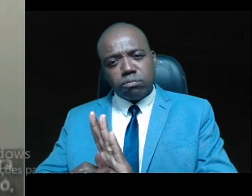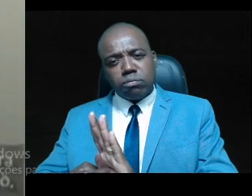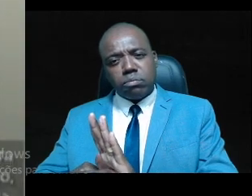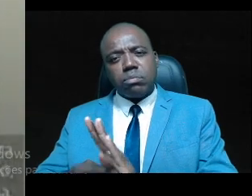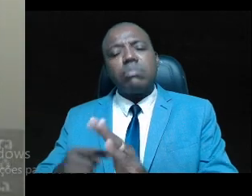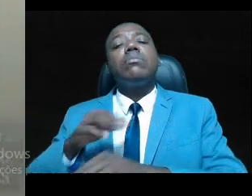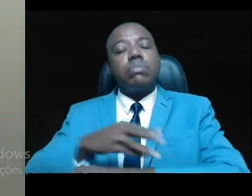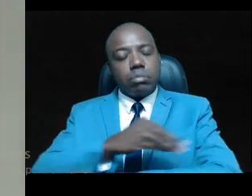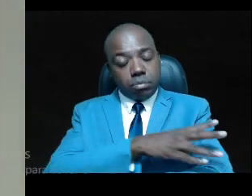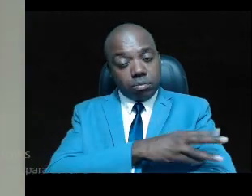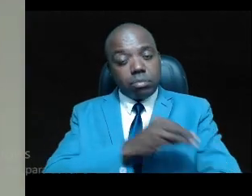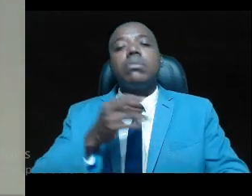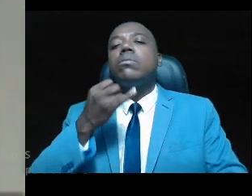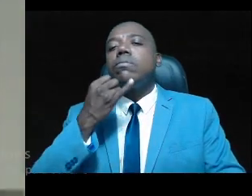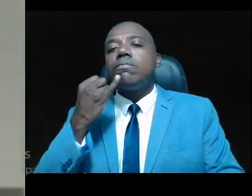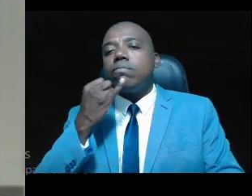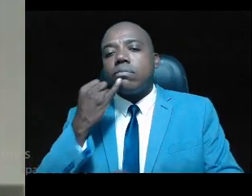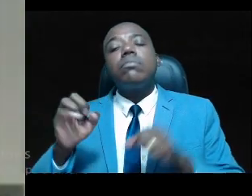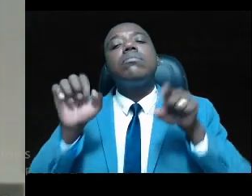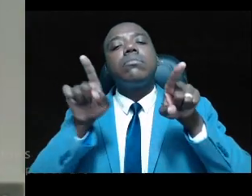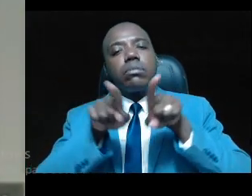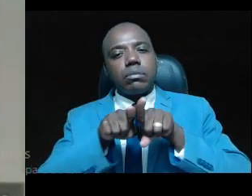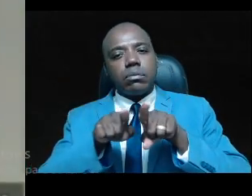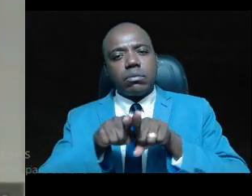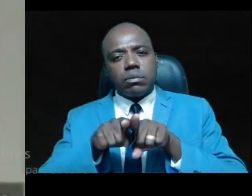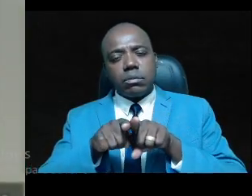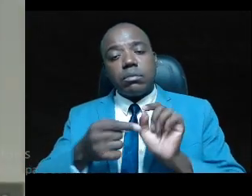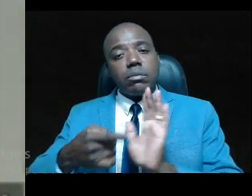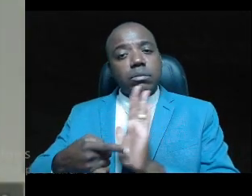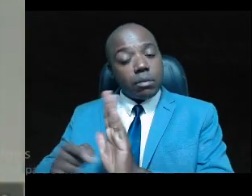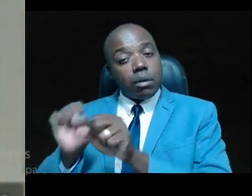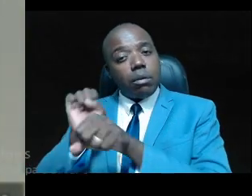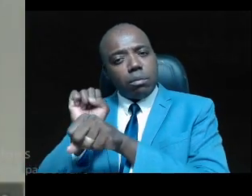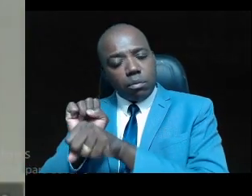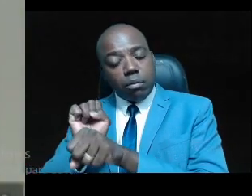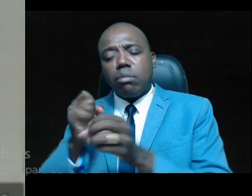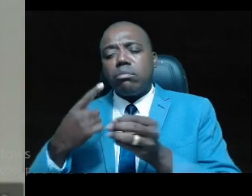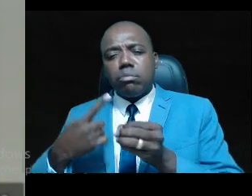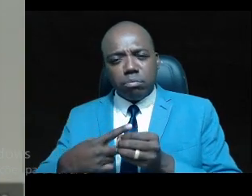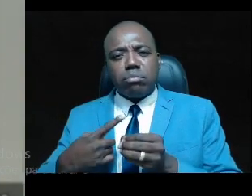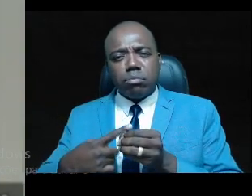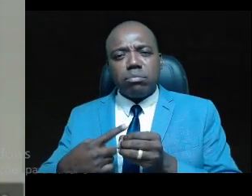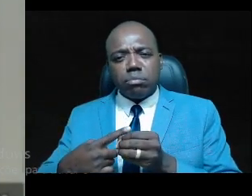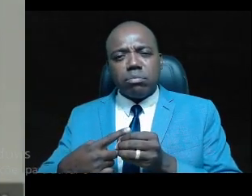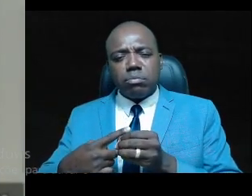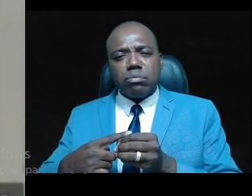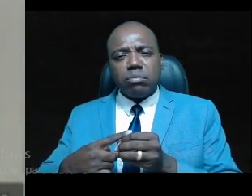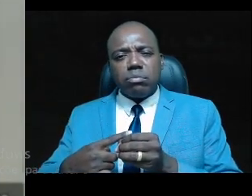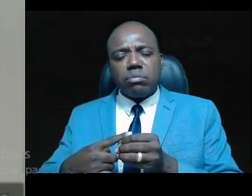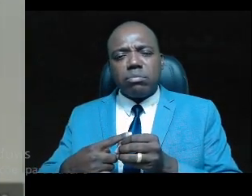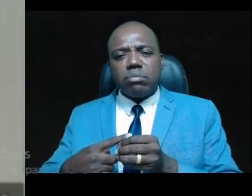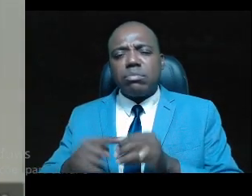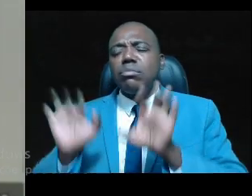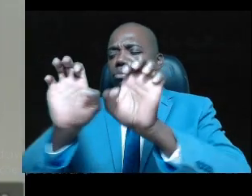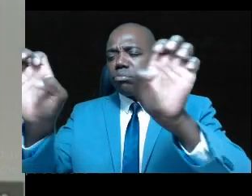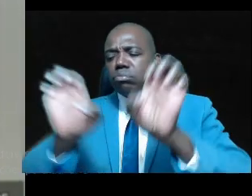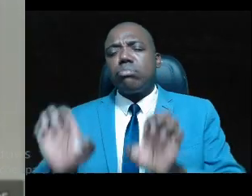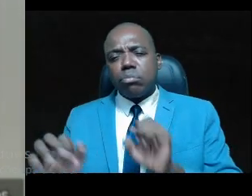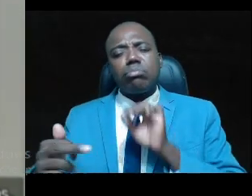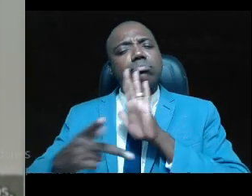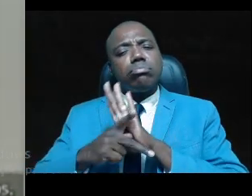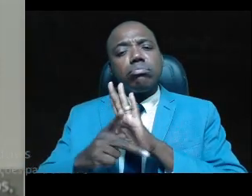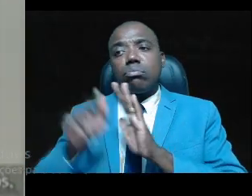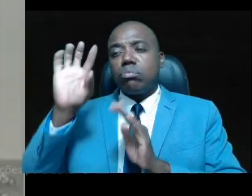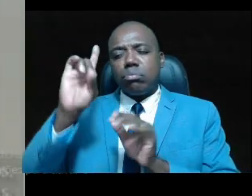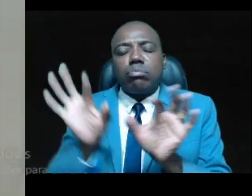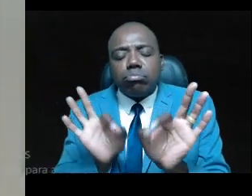mesma promessa. Porque esperava a cidade que tem fundamentos, da qual o artífice e construtor é